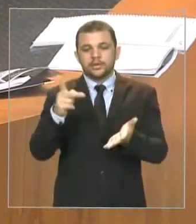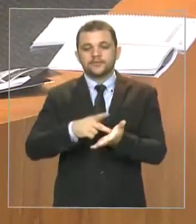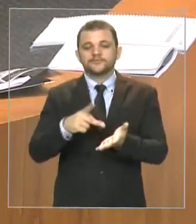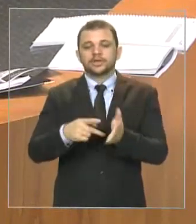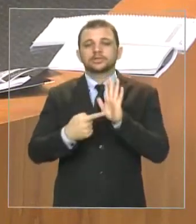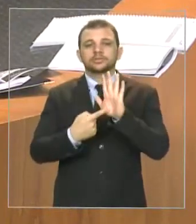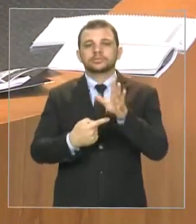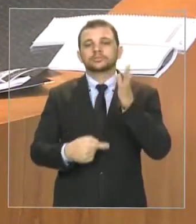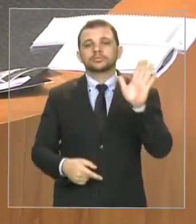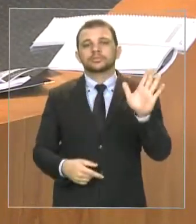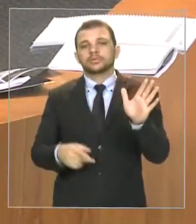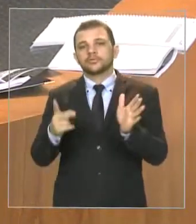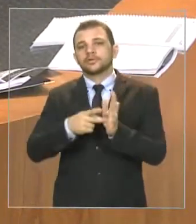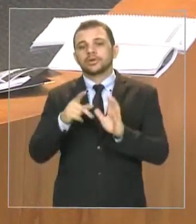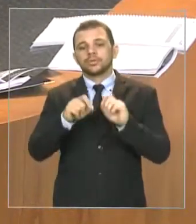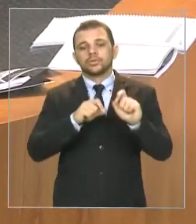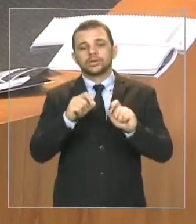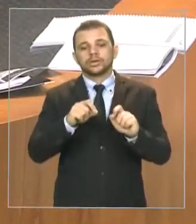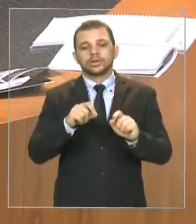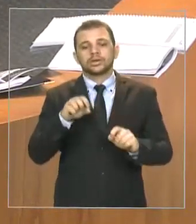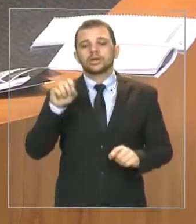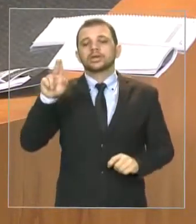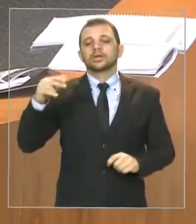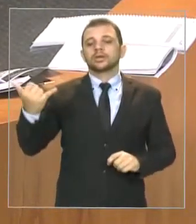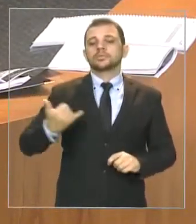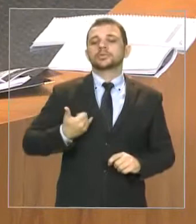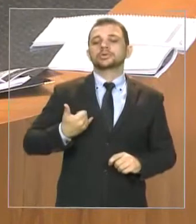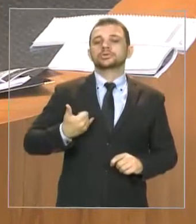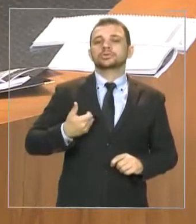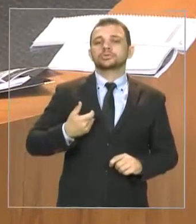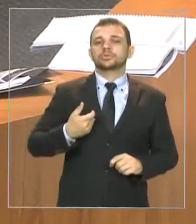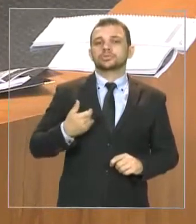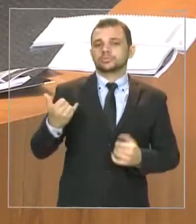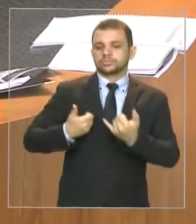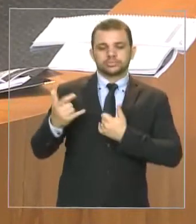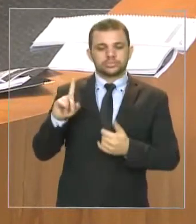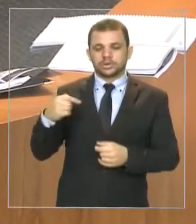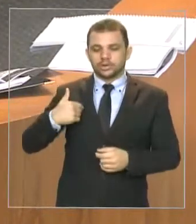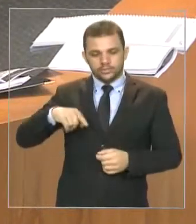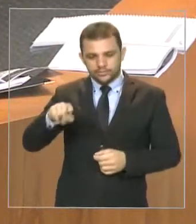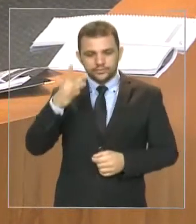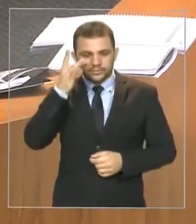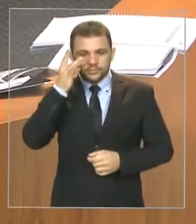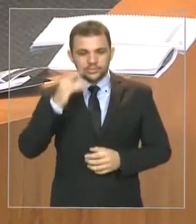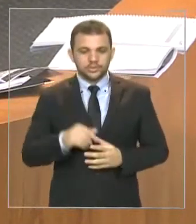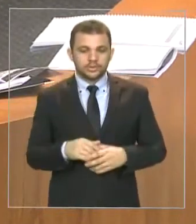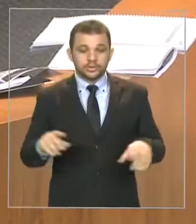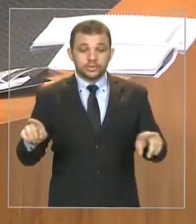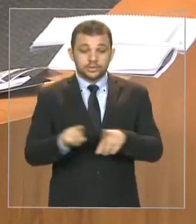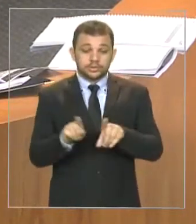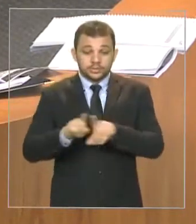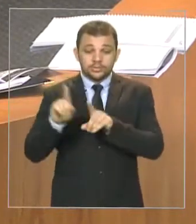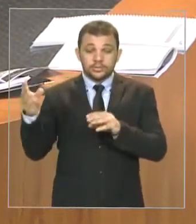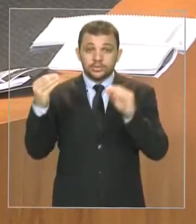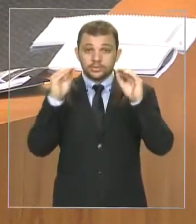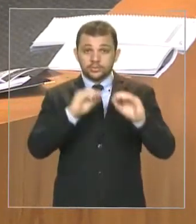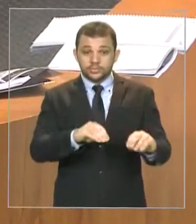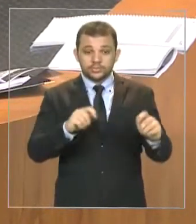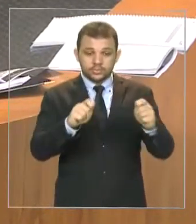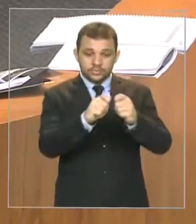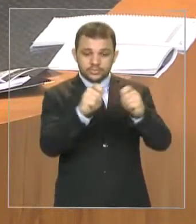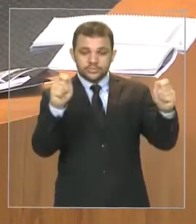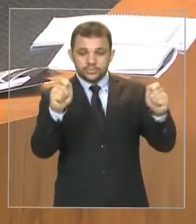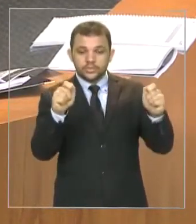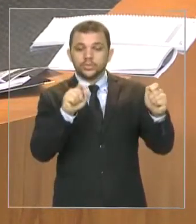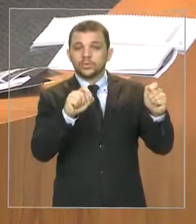disse não. O deputado Hélio foi pessoalmente na escola Sintra. E outra, a quadra que ele utiliza na propaganda, de forma errada, inclusive na